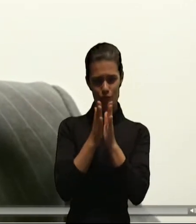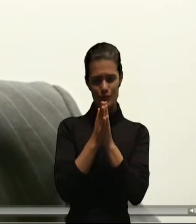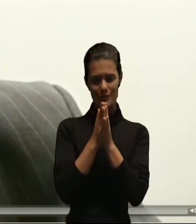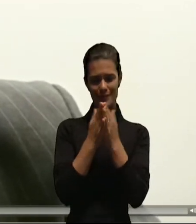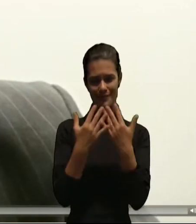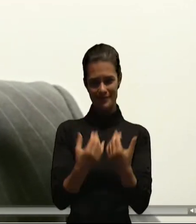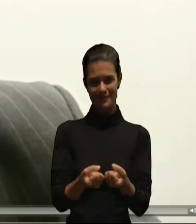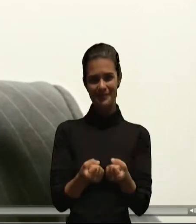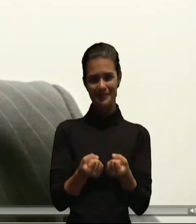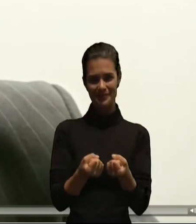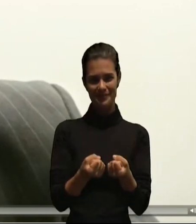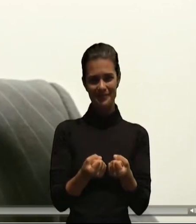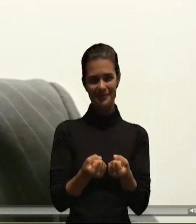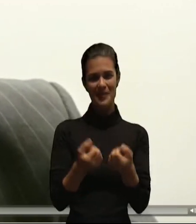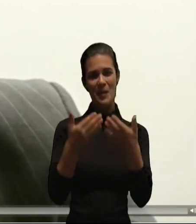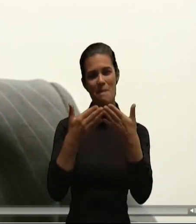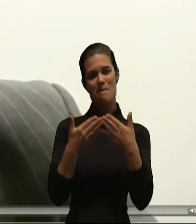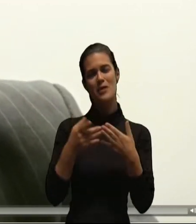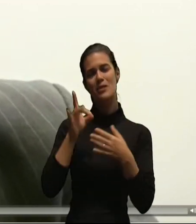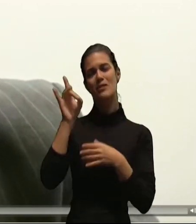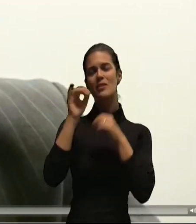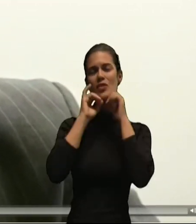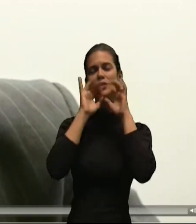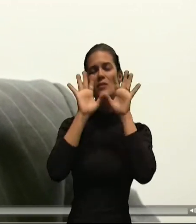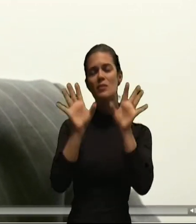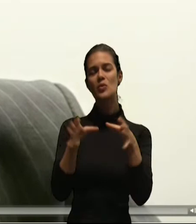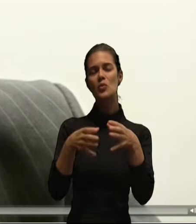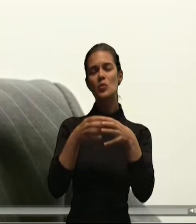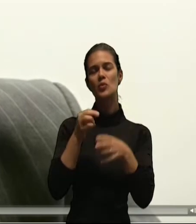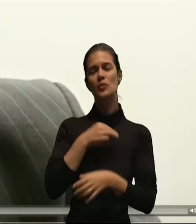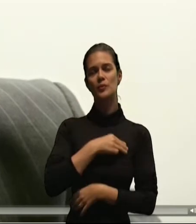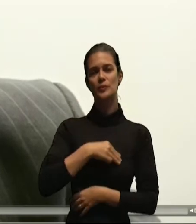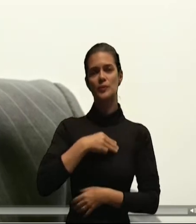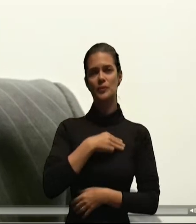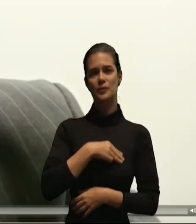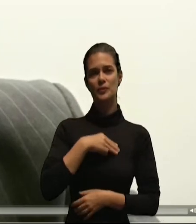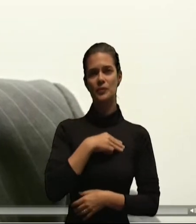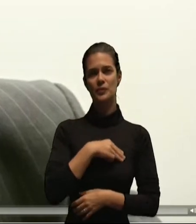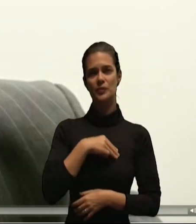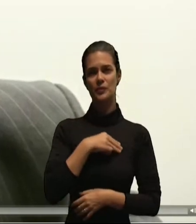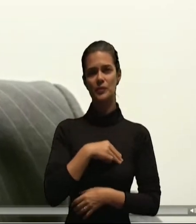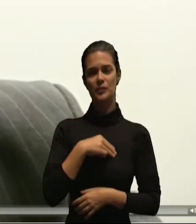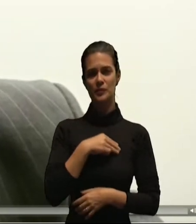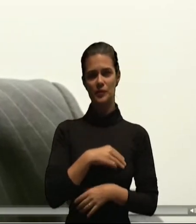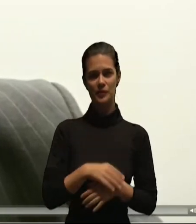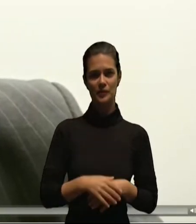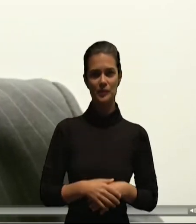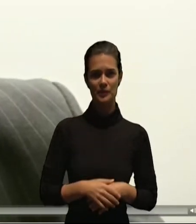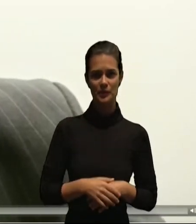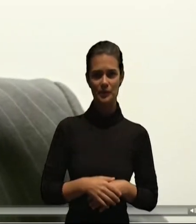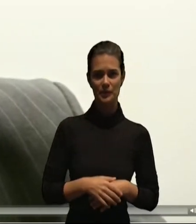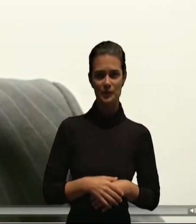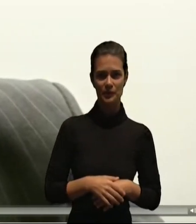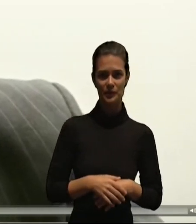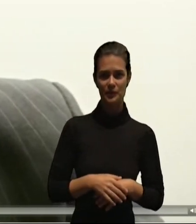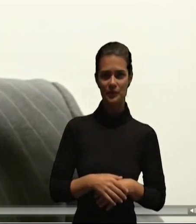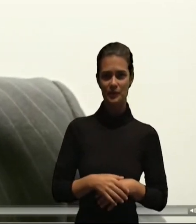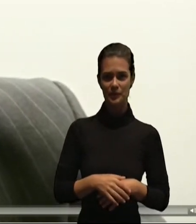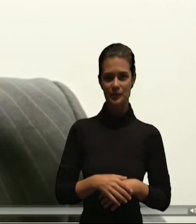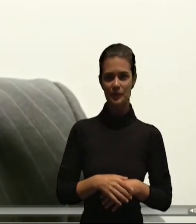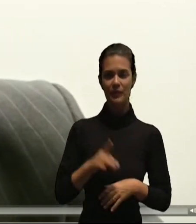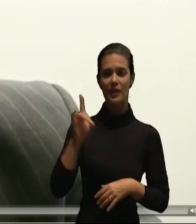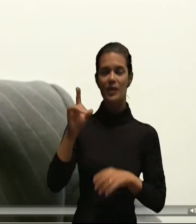instante, para que juntamente conosco possamos orar ao Senhor por essa abençoada família, por